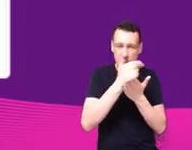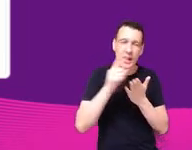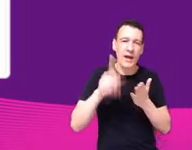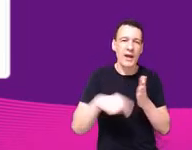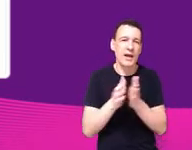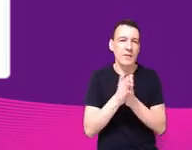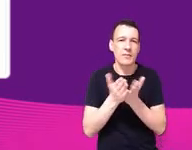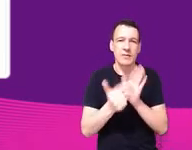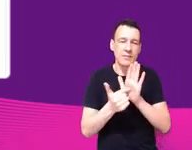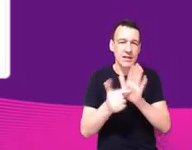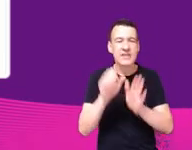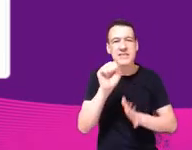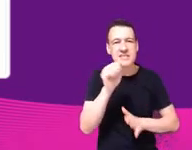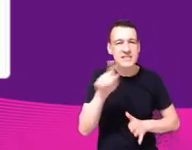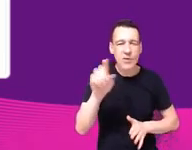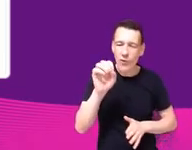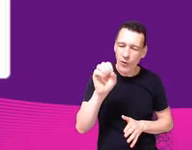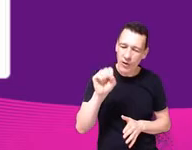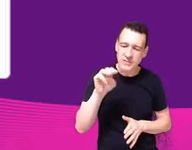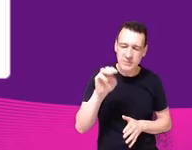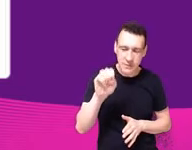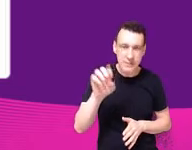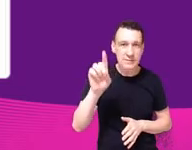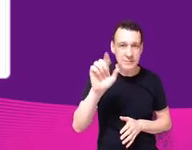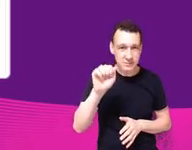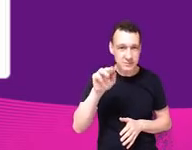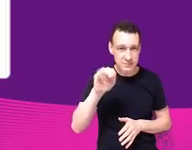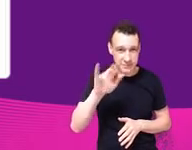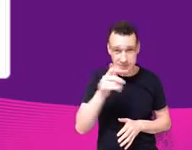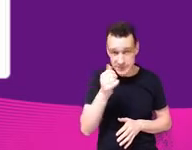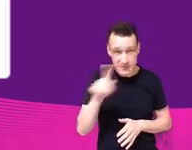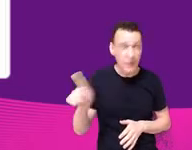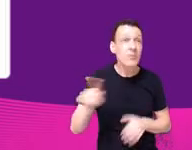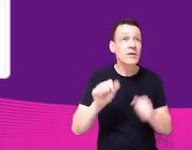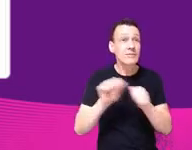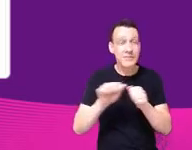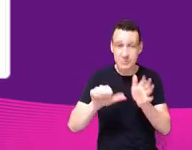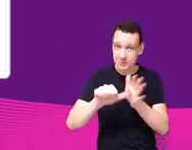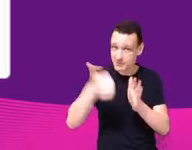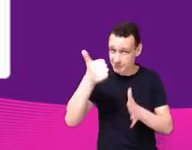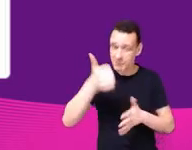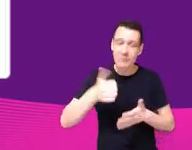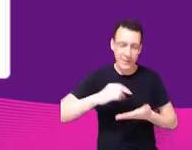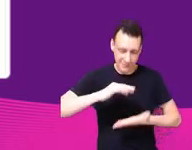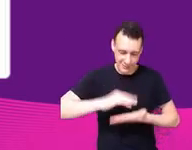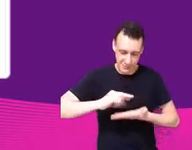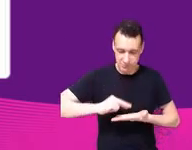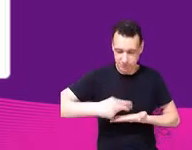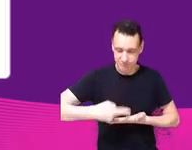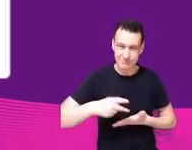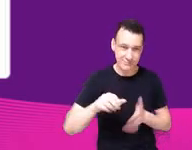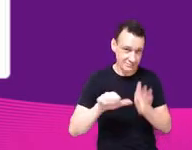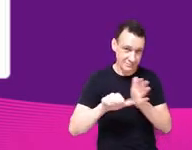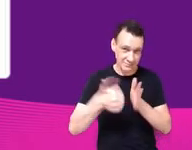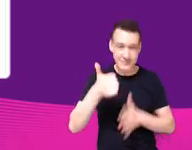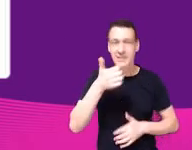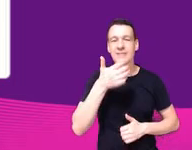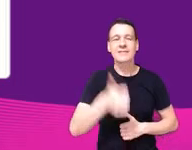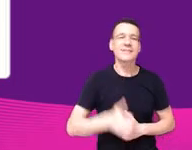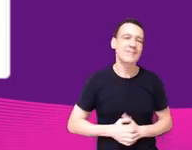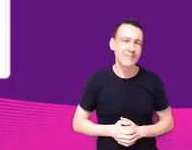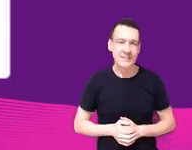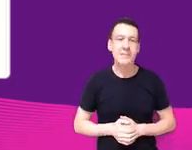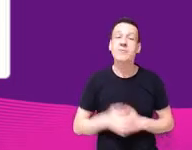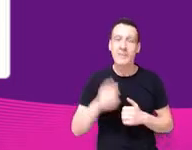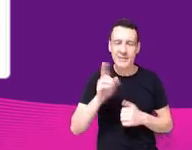Damião fizeram o que talvez tivesse sido o primeiro transplante renal da história, o primeiro transplante da história onde uma perna